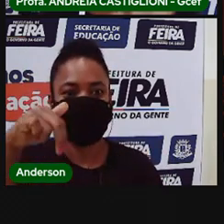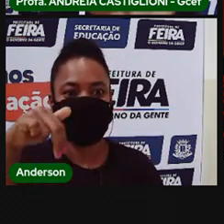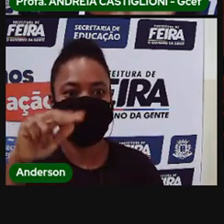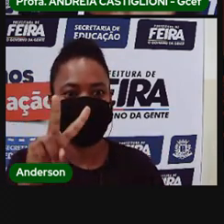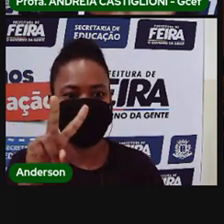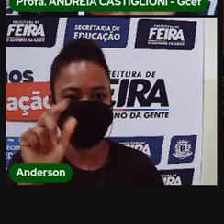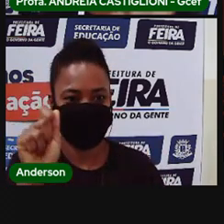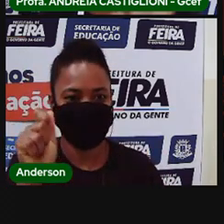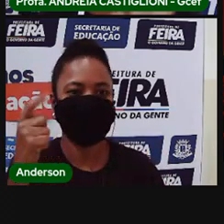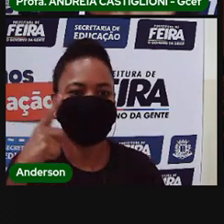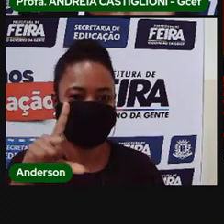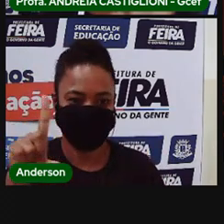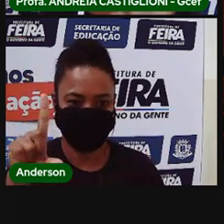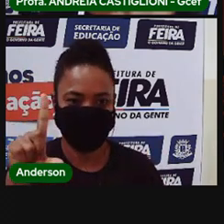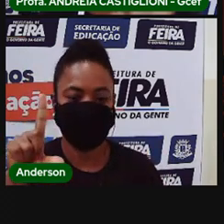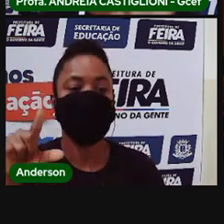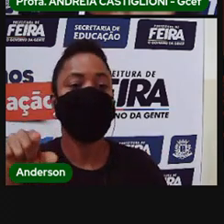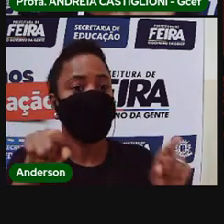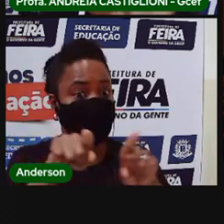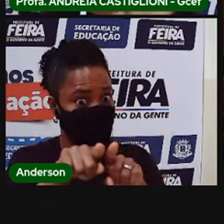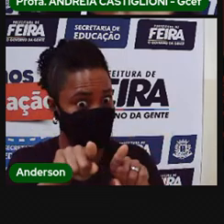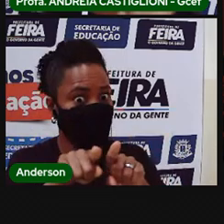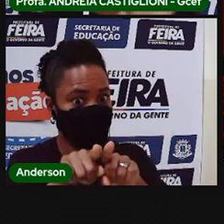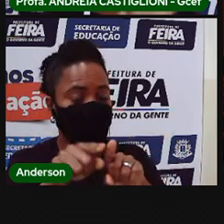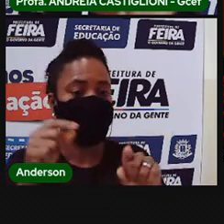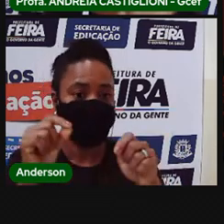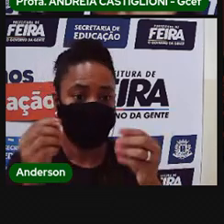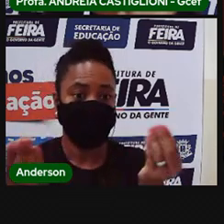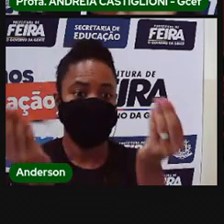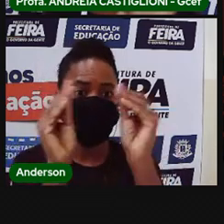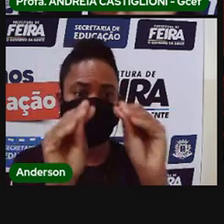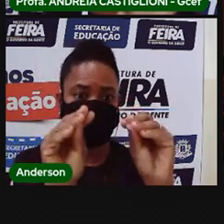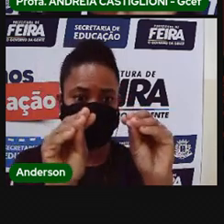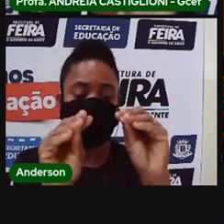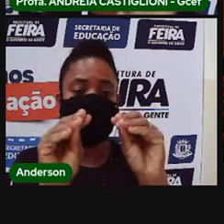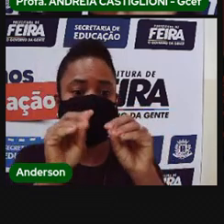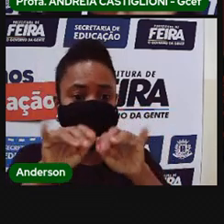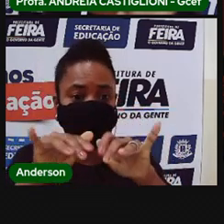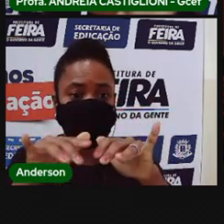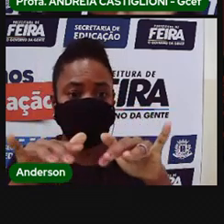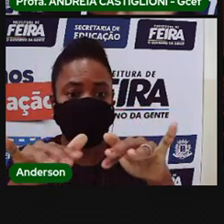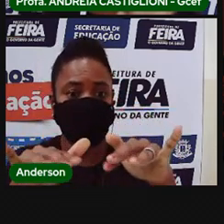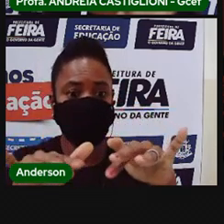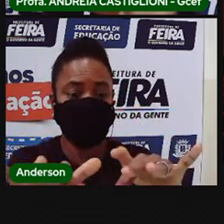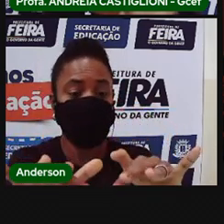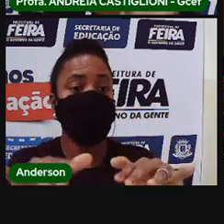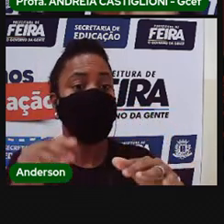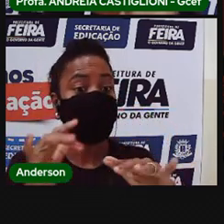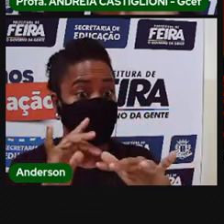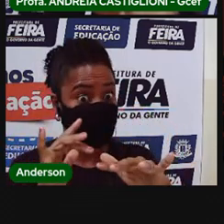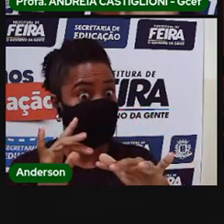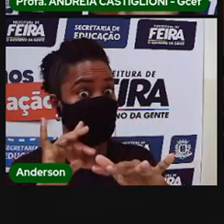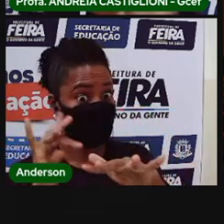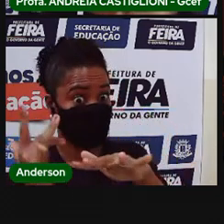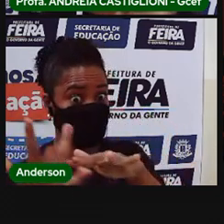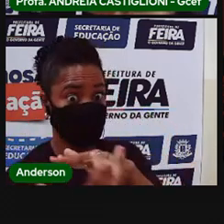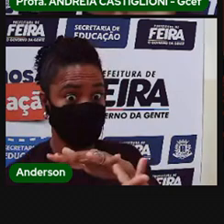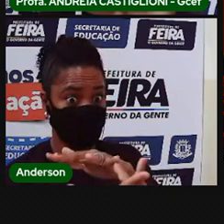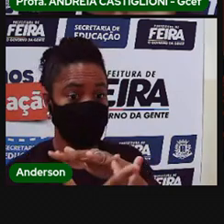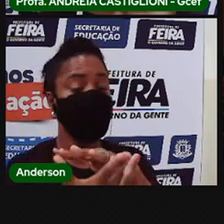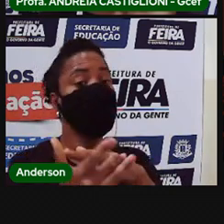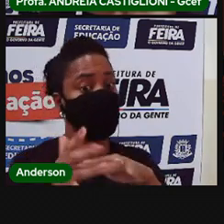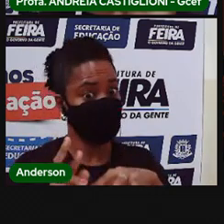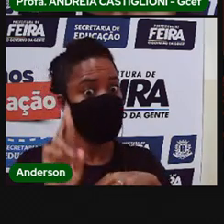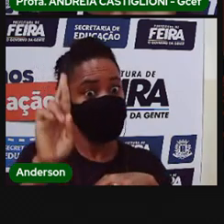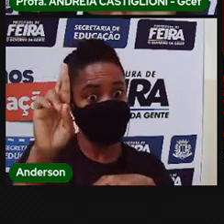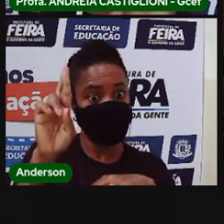eu também crio conteúdo, desenvolvo conteúdo, né, digital, tanto para minha rede social, quanto para redes sociais de outros clientes,